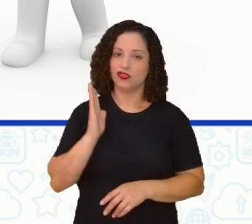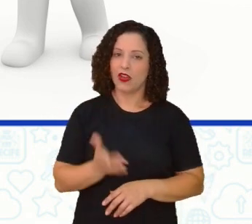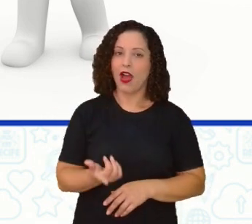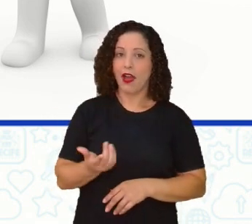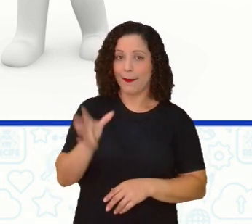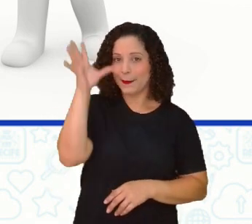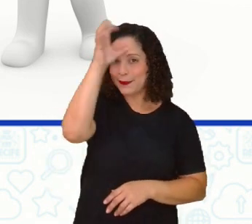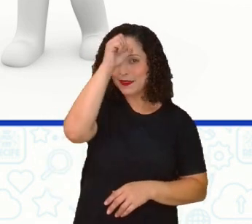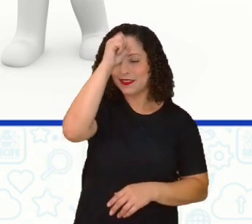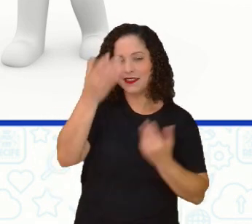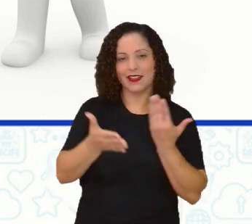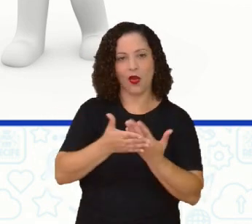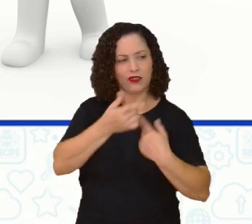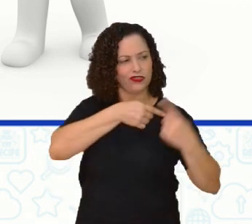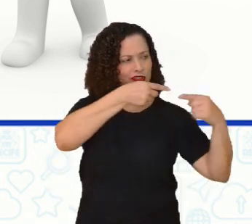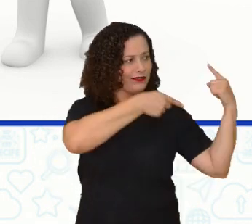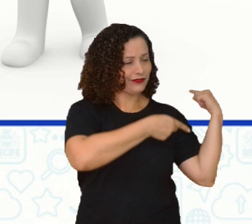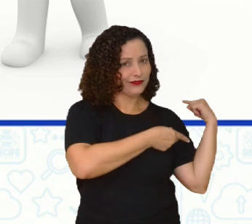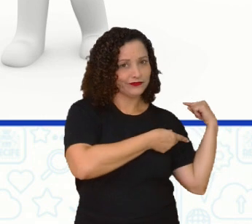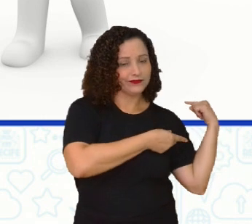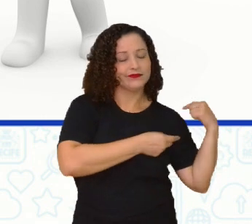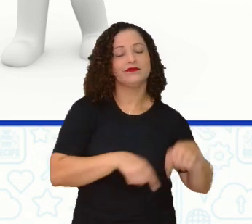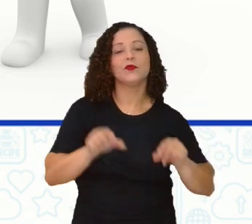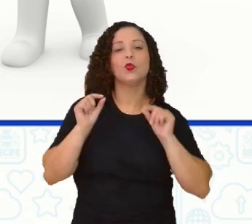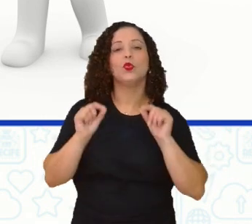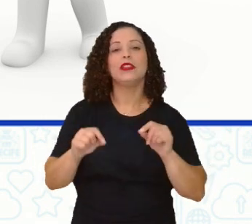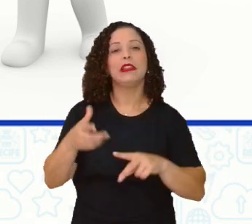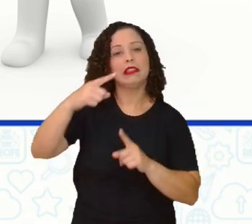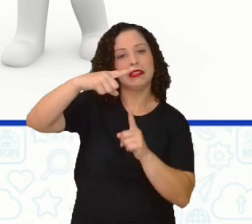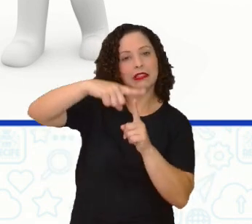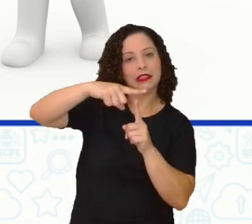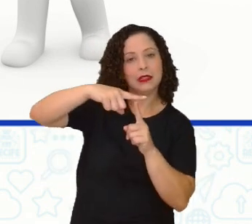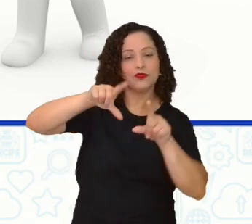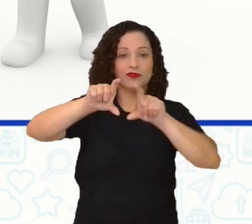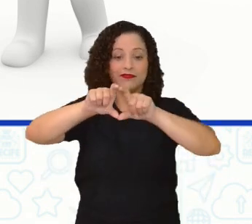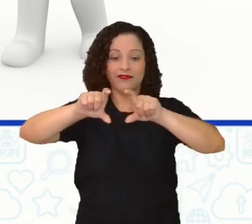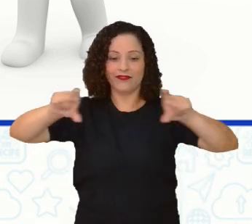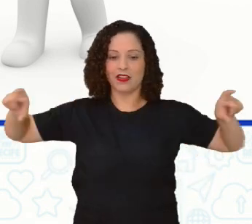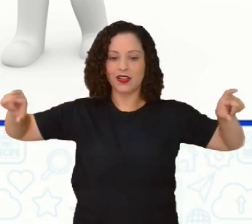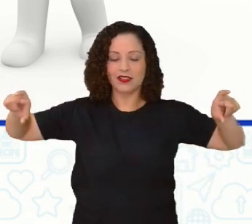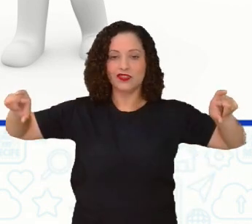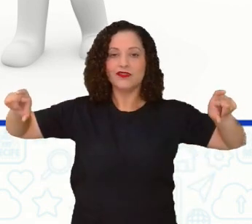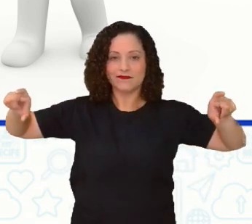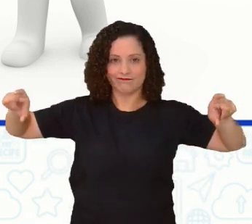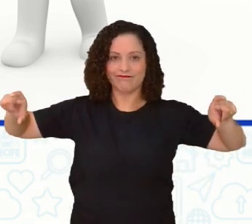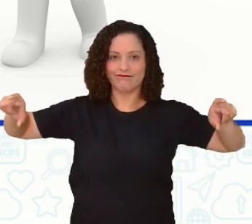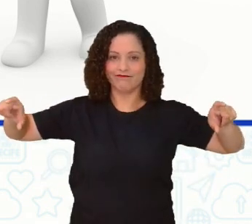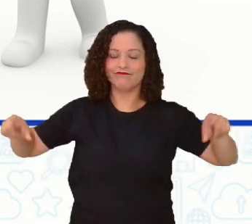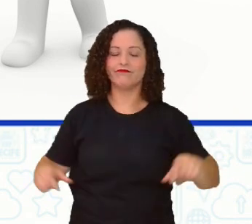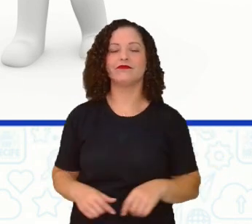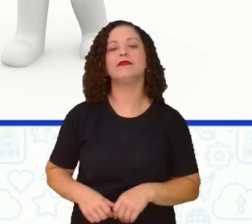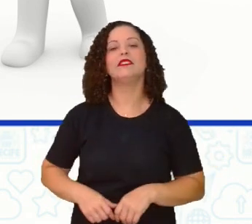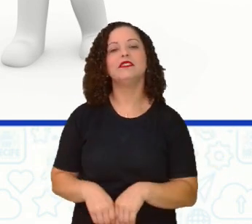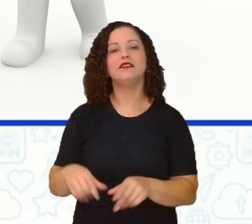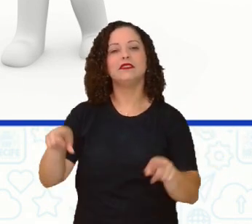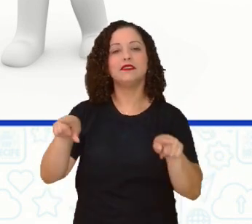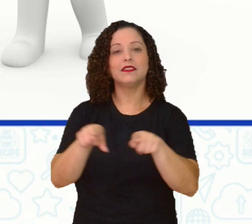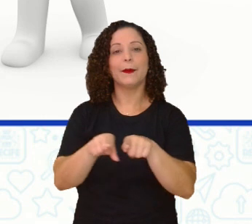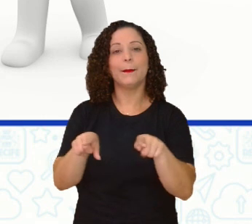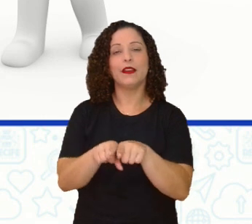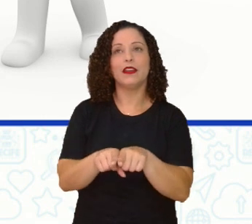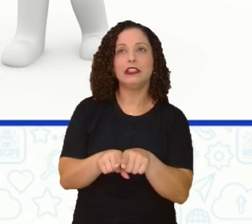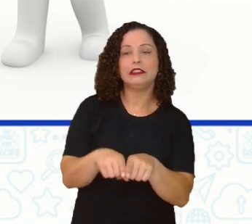é? As orações coordenadas, não é? Sindéticas e assindética. E temos também